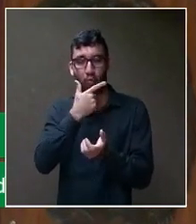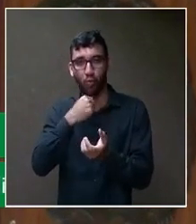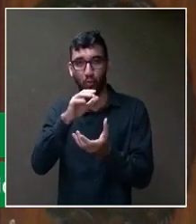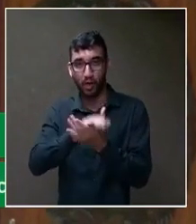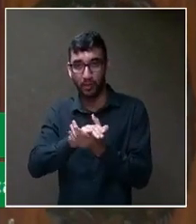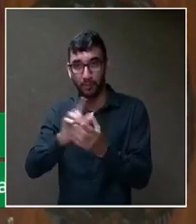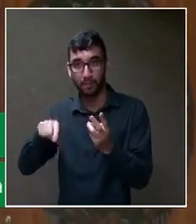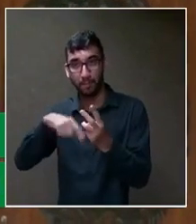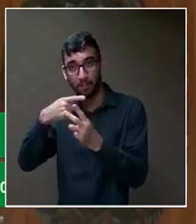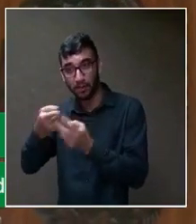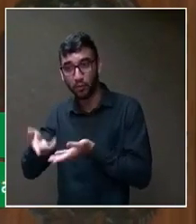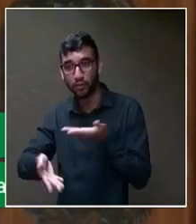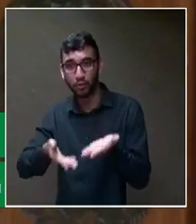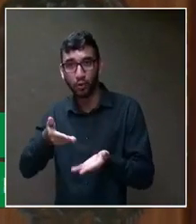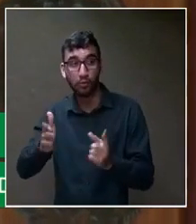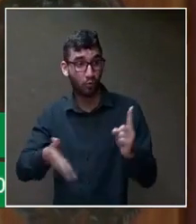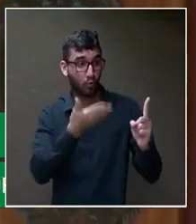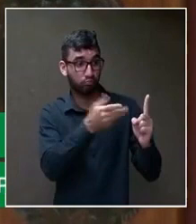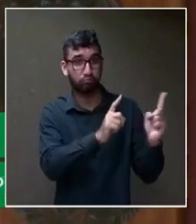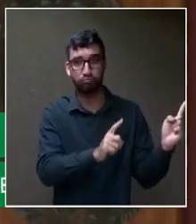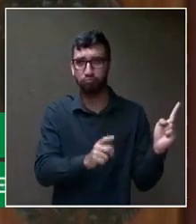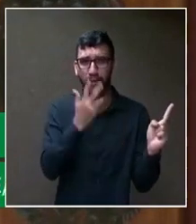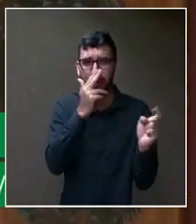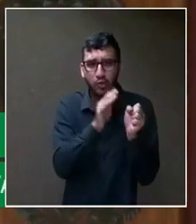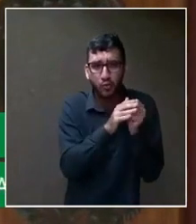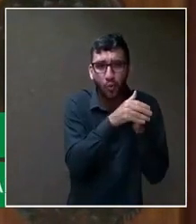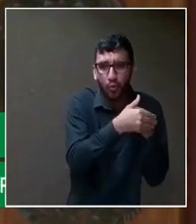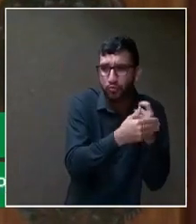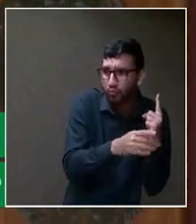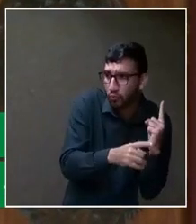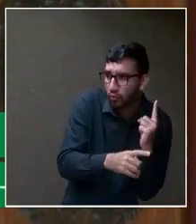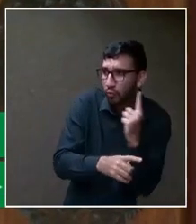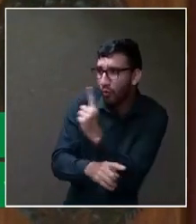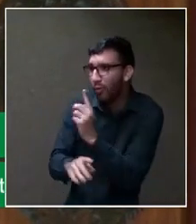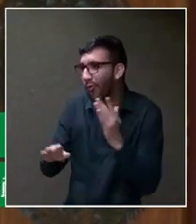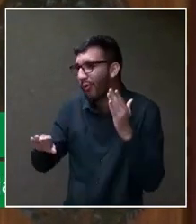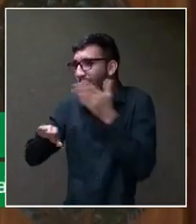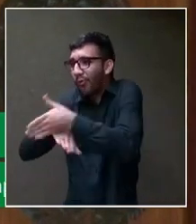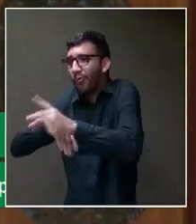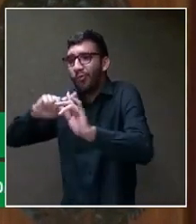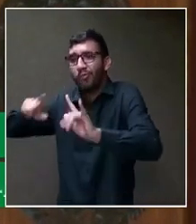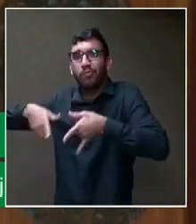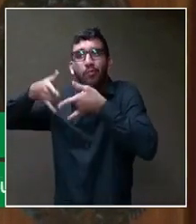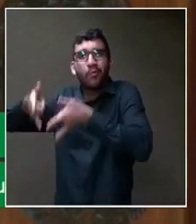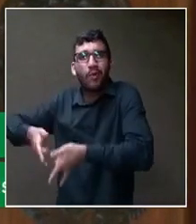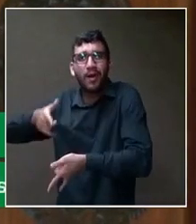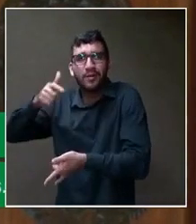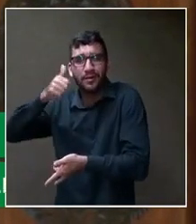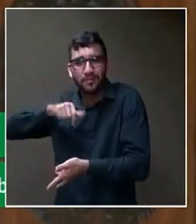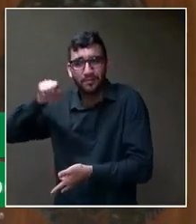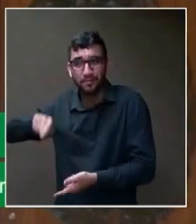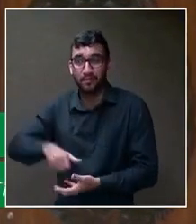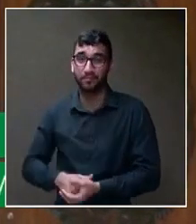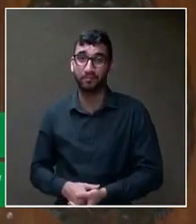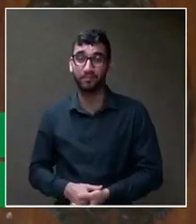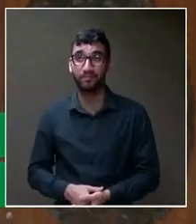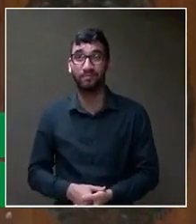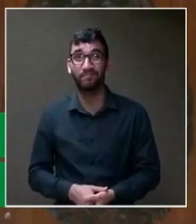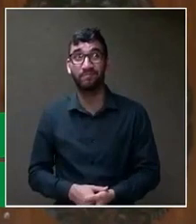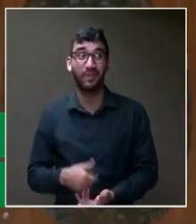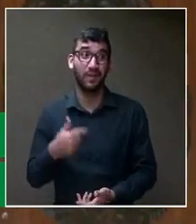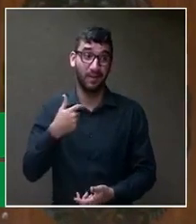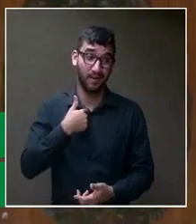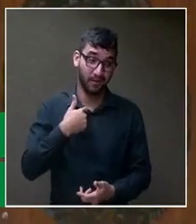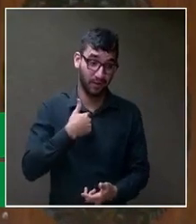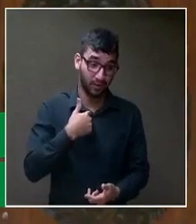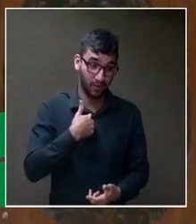e a cuidadora, ele entrou escondido e foi para o quarto da Emily? Oh, pelo que eu